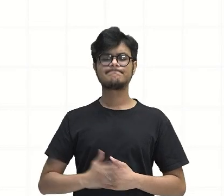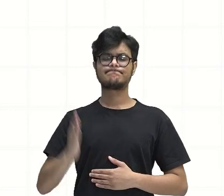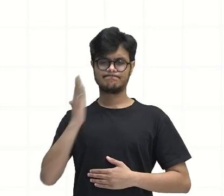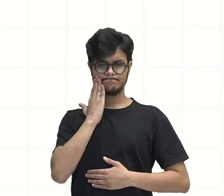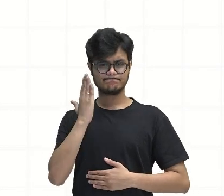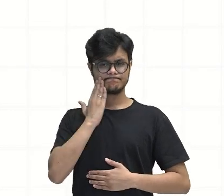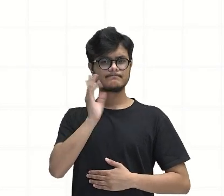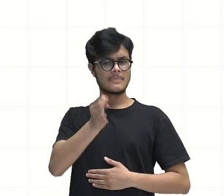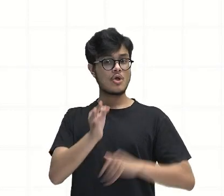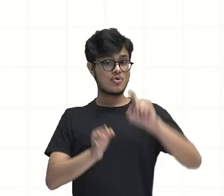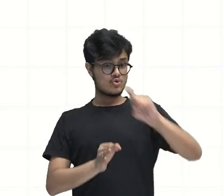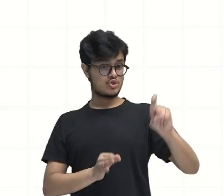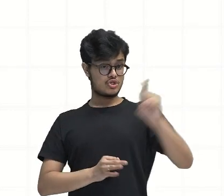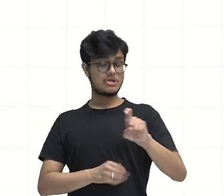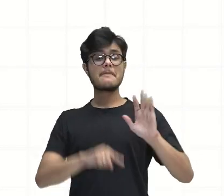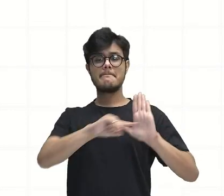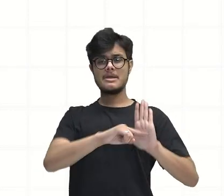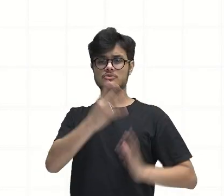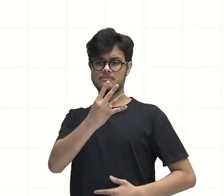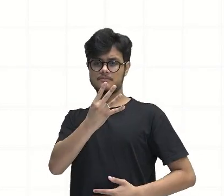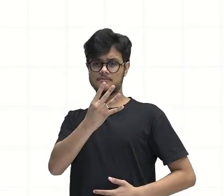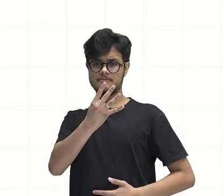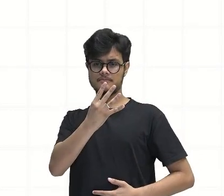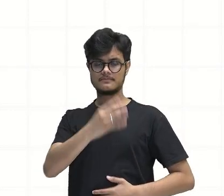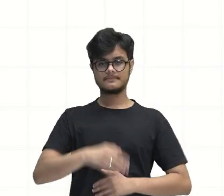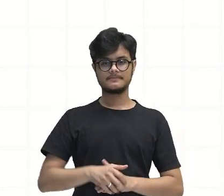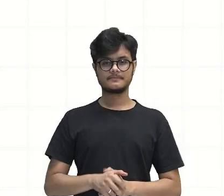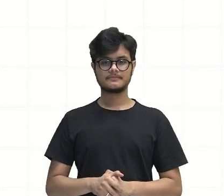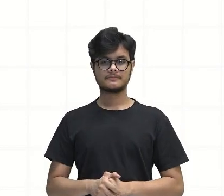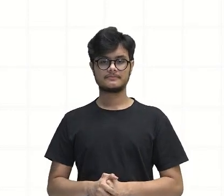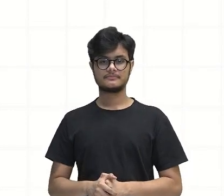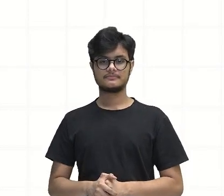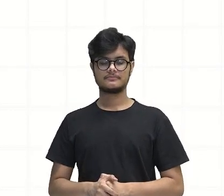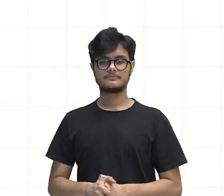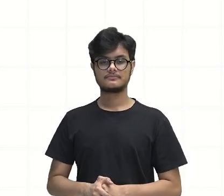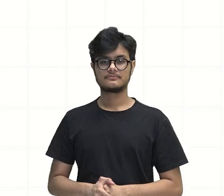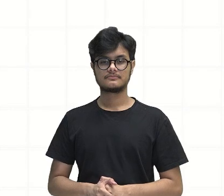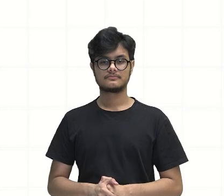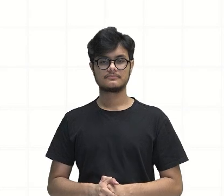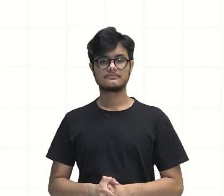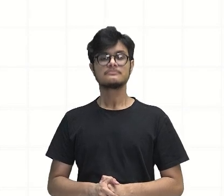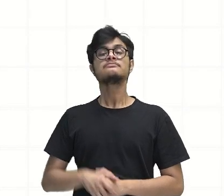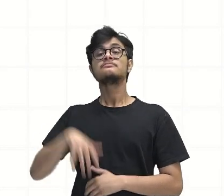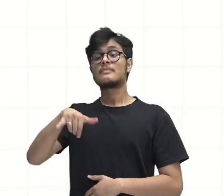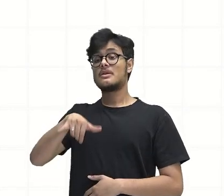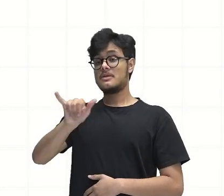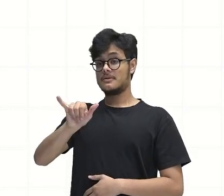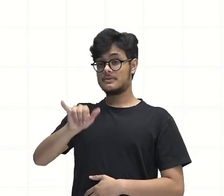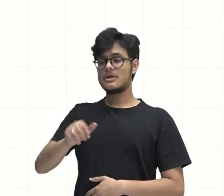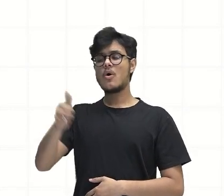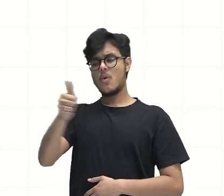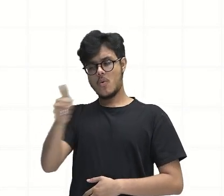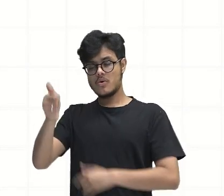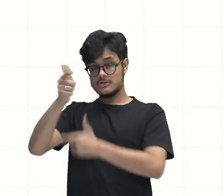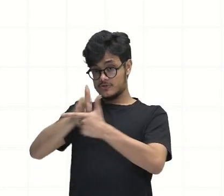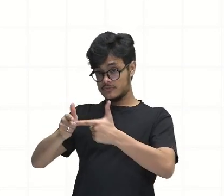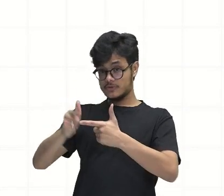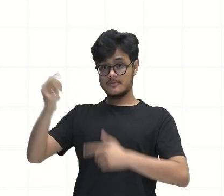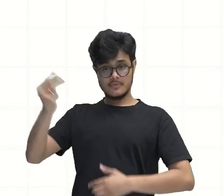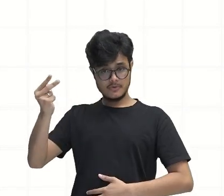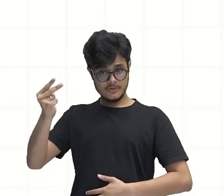que o x vai ser menos 4. E qual vai ser o valor do y? 11 dividido por